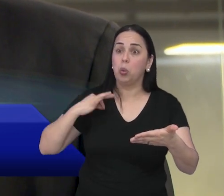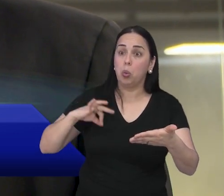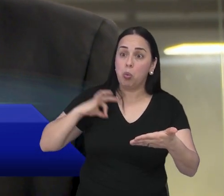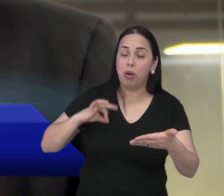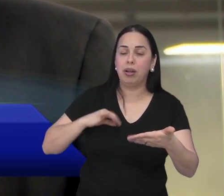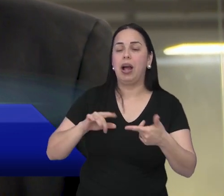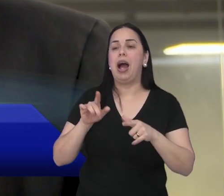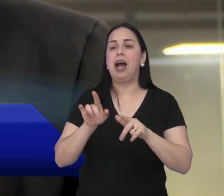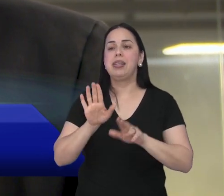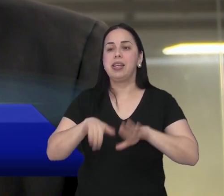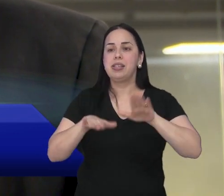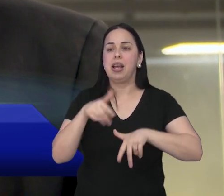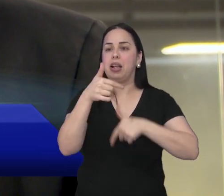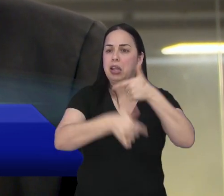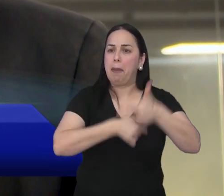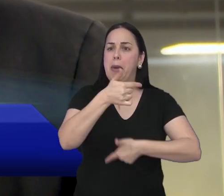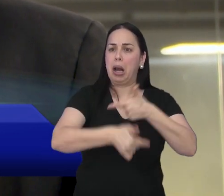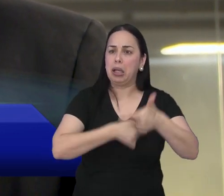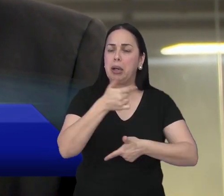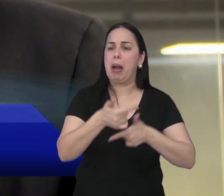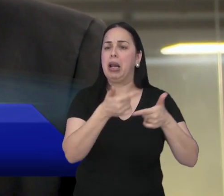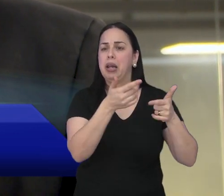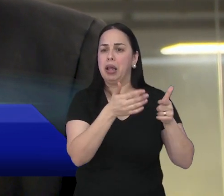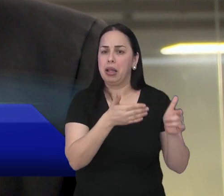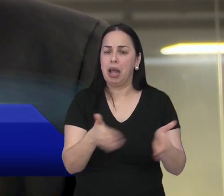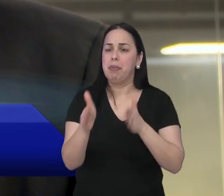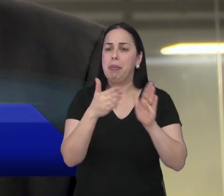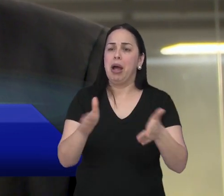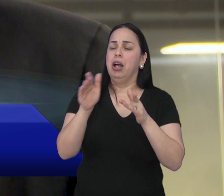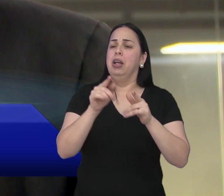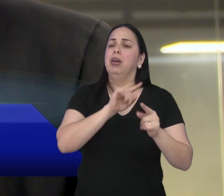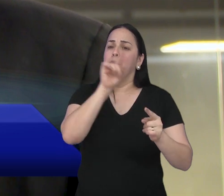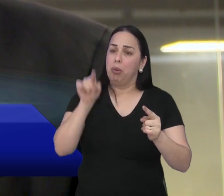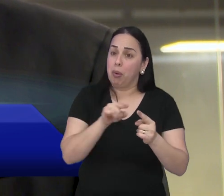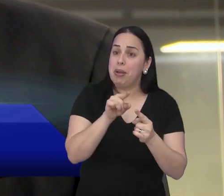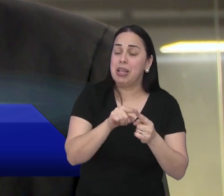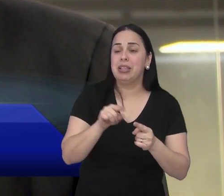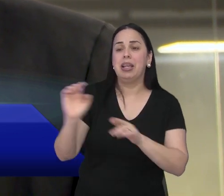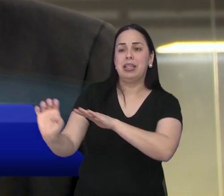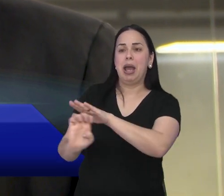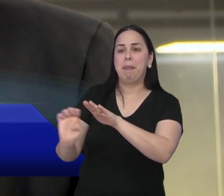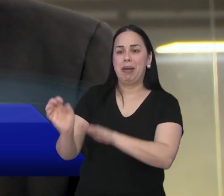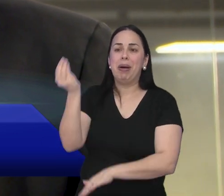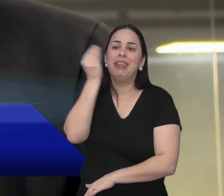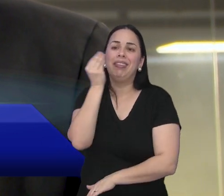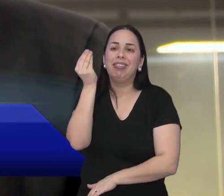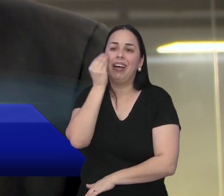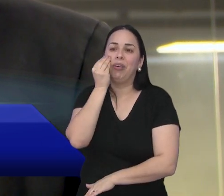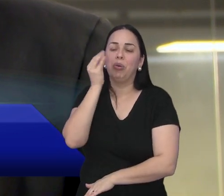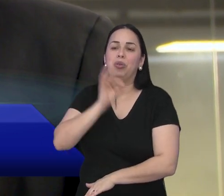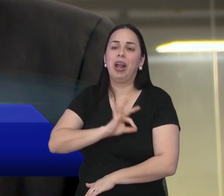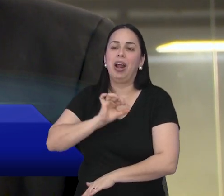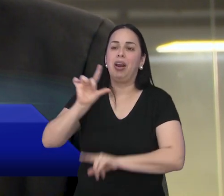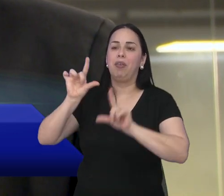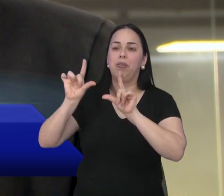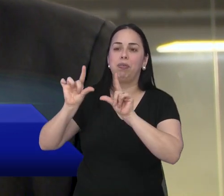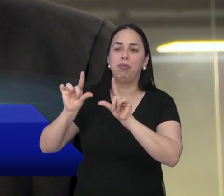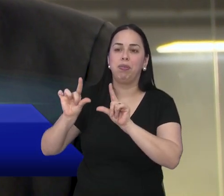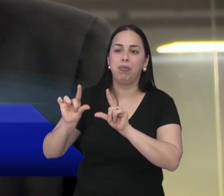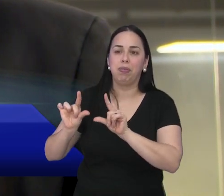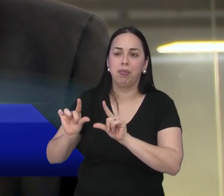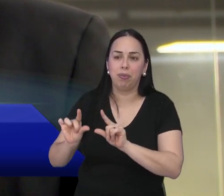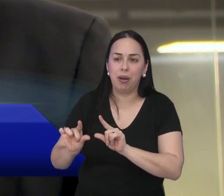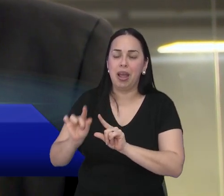garantia. Também o que pode acontecer é aquele cara que trabalha por produção, por meta, e aí a empresa, para reduzir o salário,